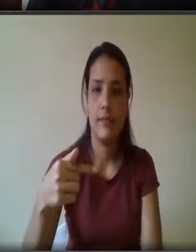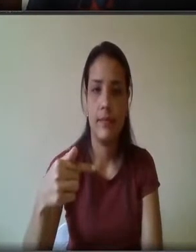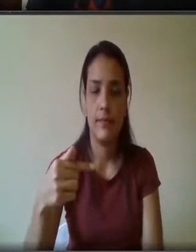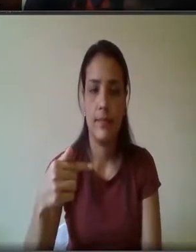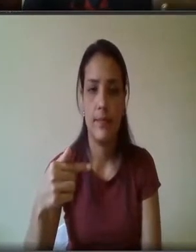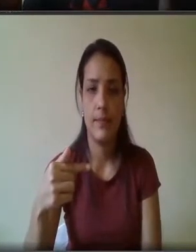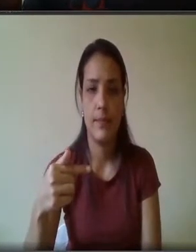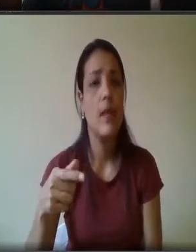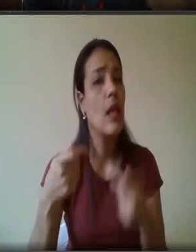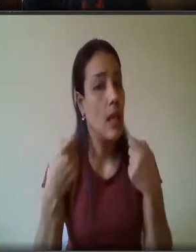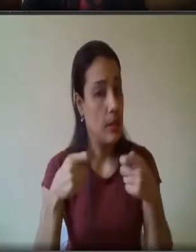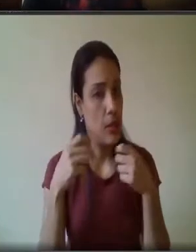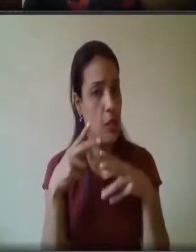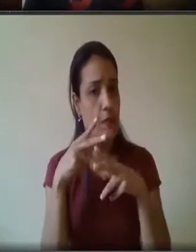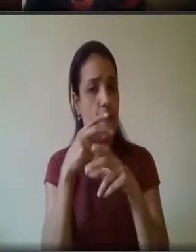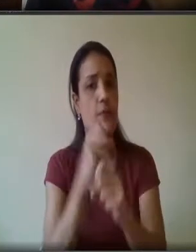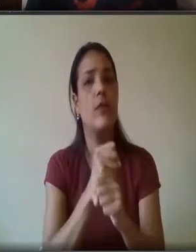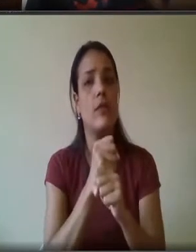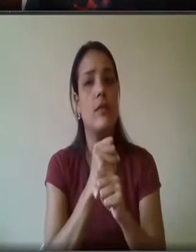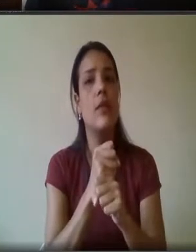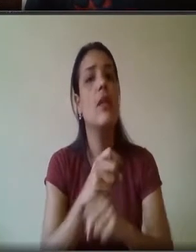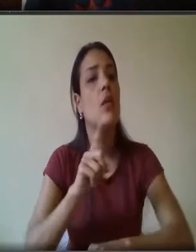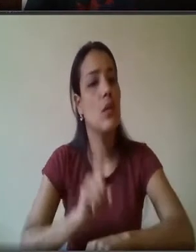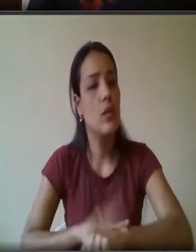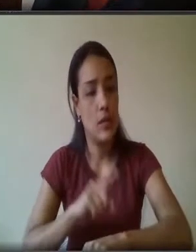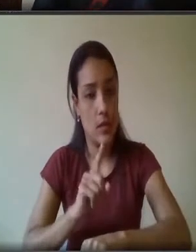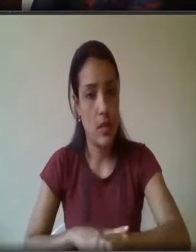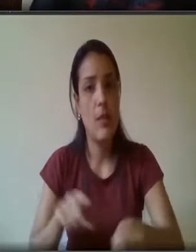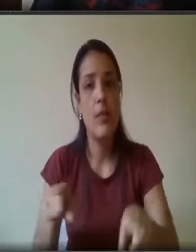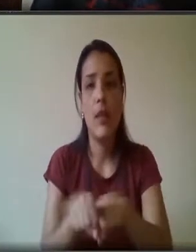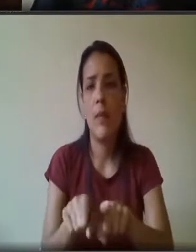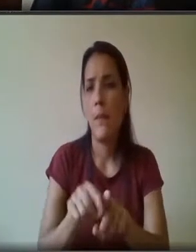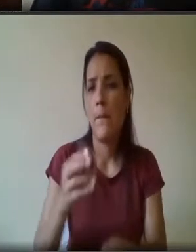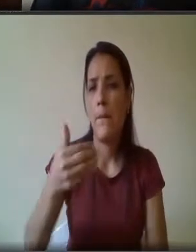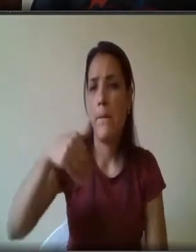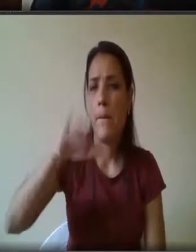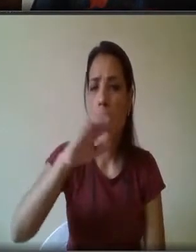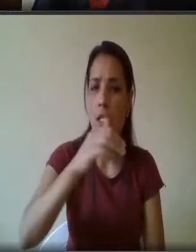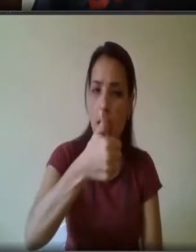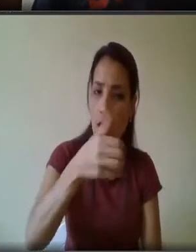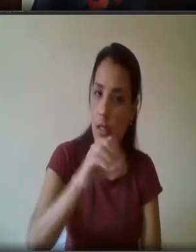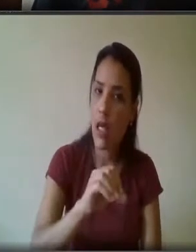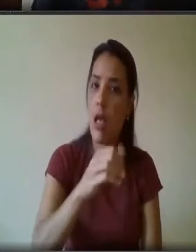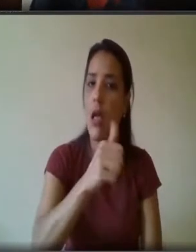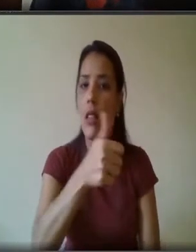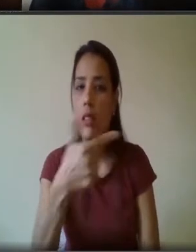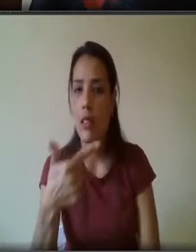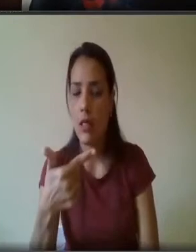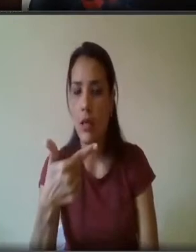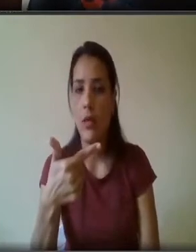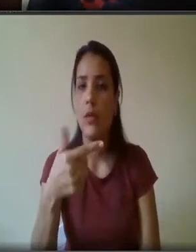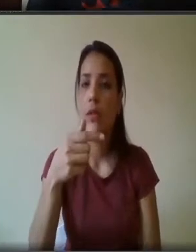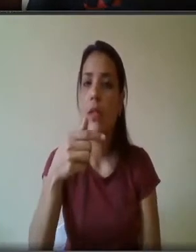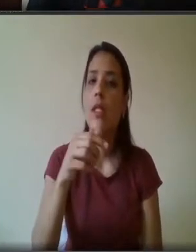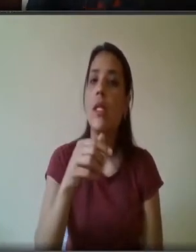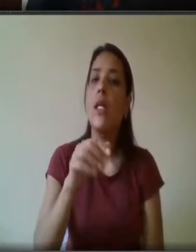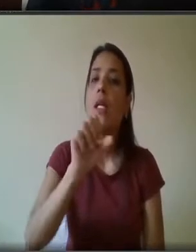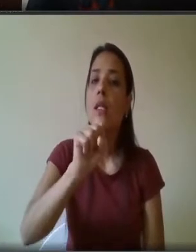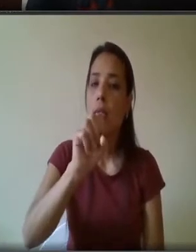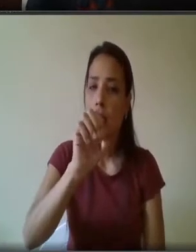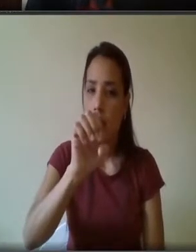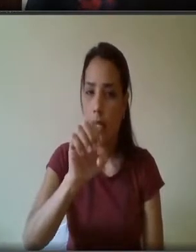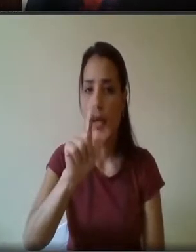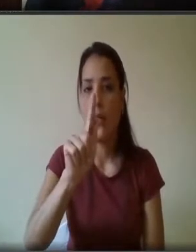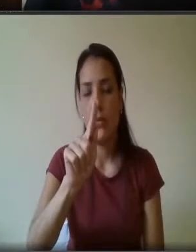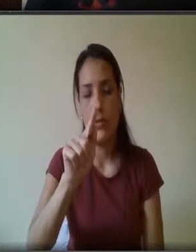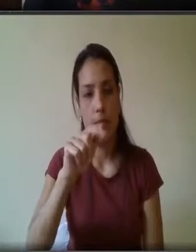muito forte, e o tempo de duração acima de 10, 12, 20 segundos, para que você tenha uma